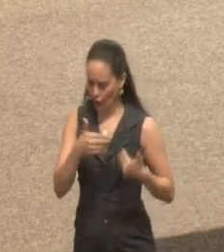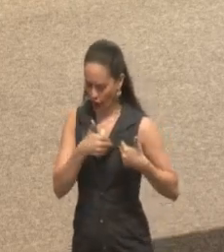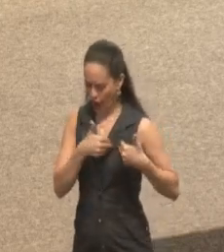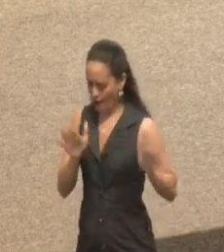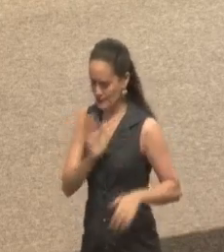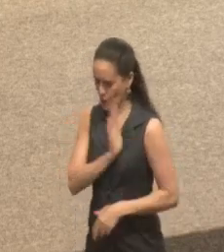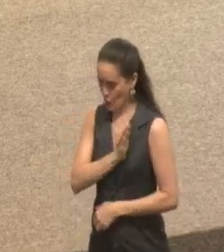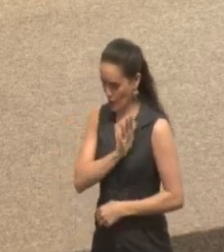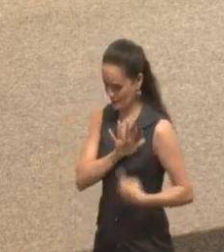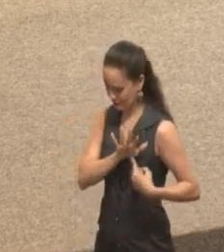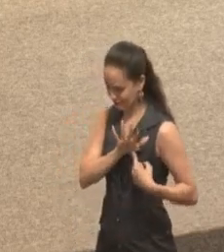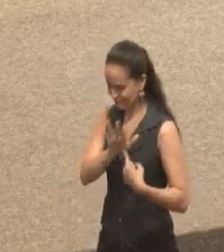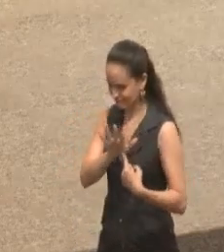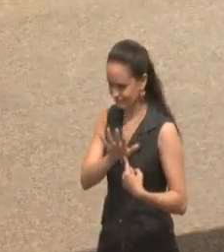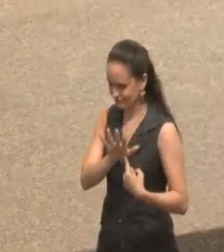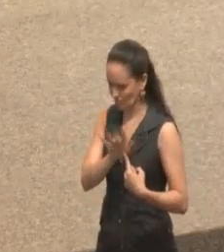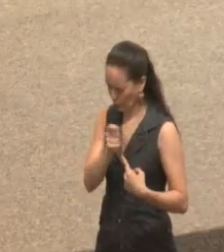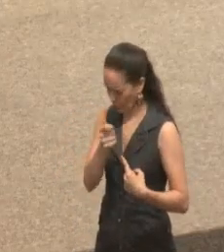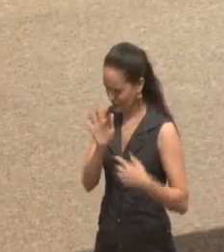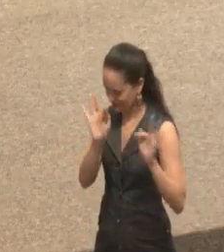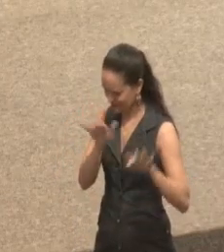você nesse momento, já estou terminando.